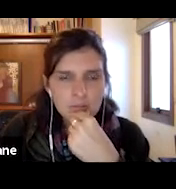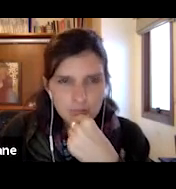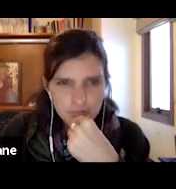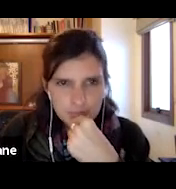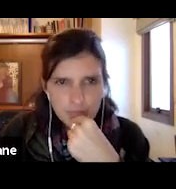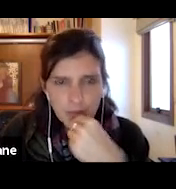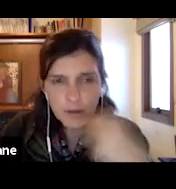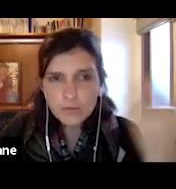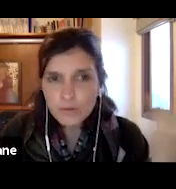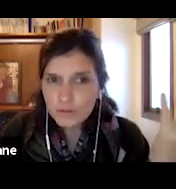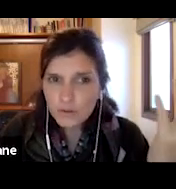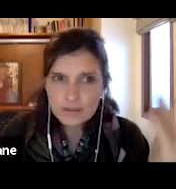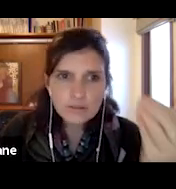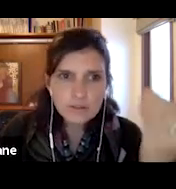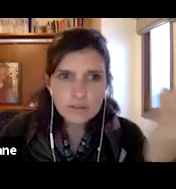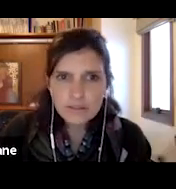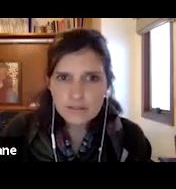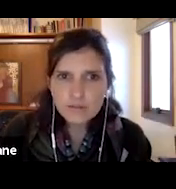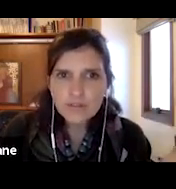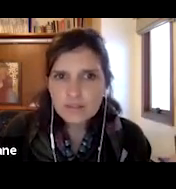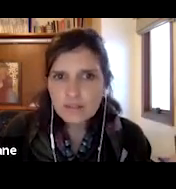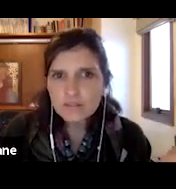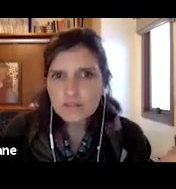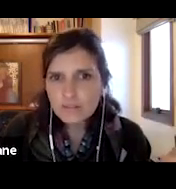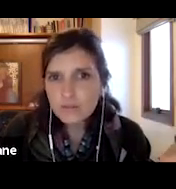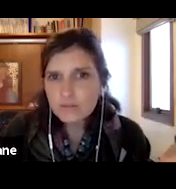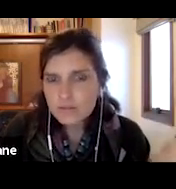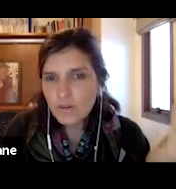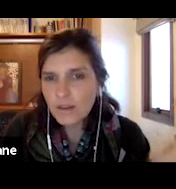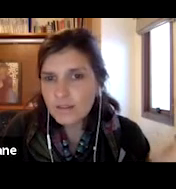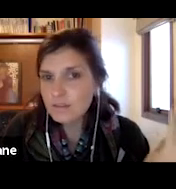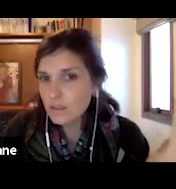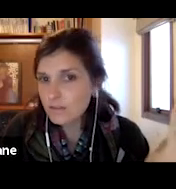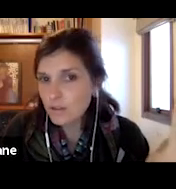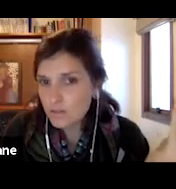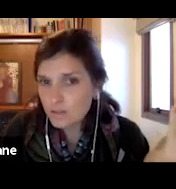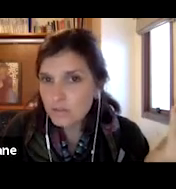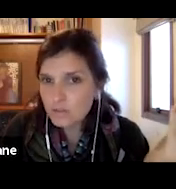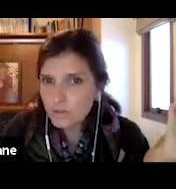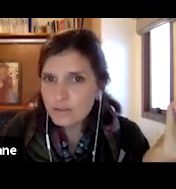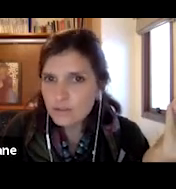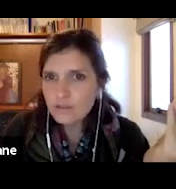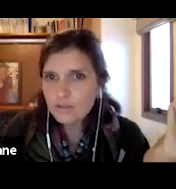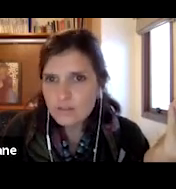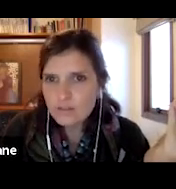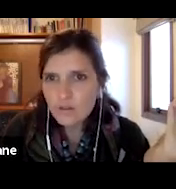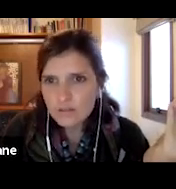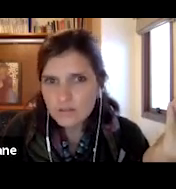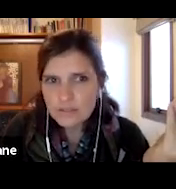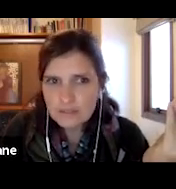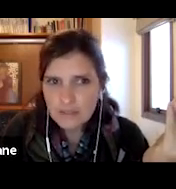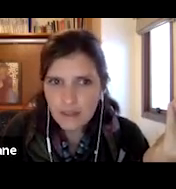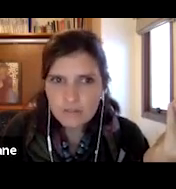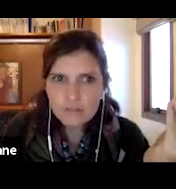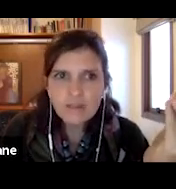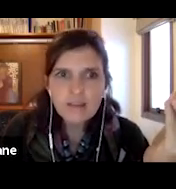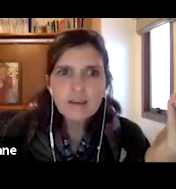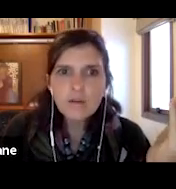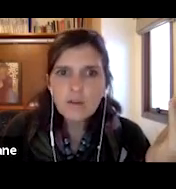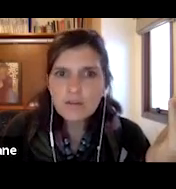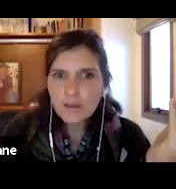educação para a cultura de doação, a gente tem que desenvolver iniciativas educativas focadas nas novas gerações, chegando nas escolas e